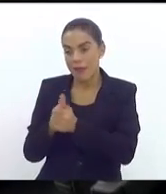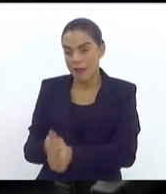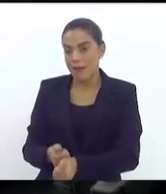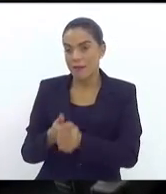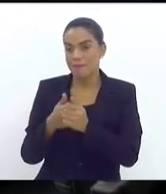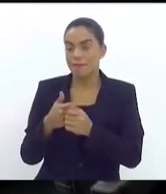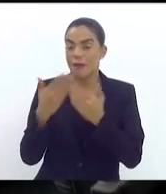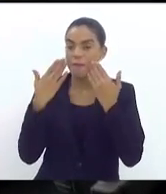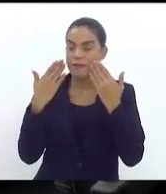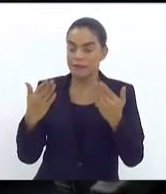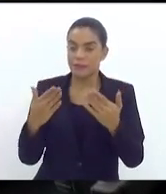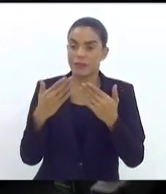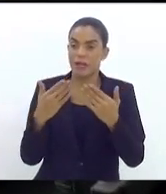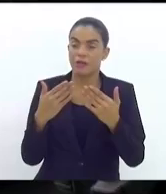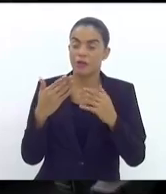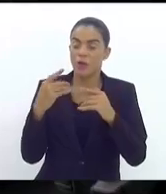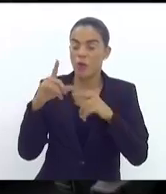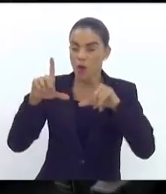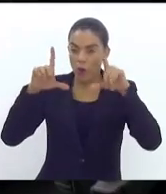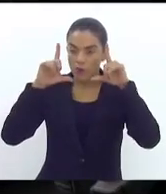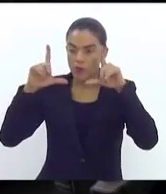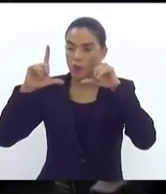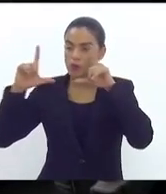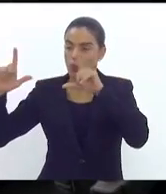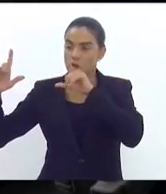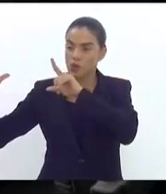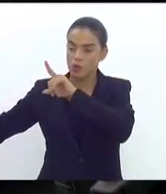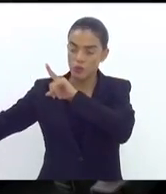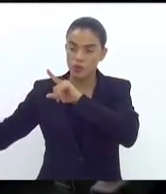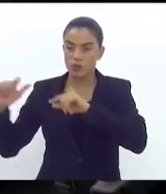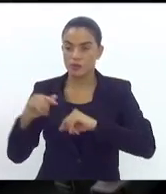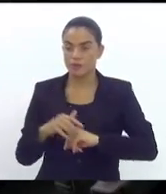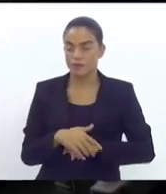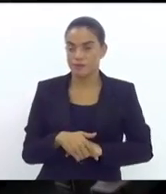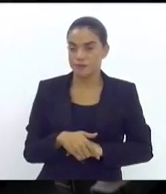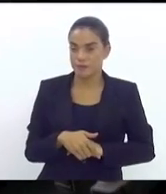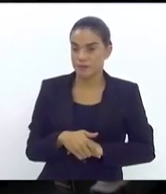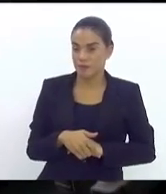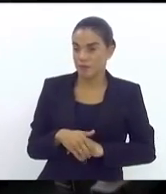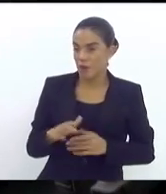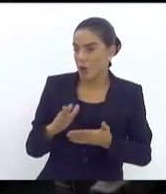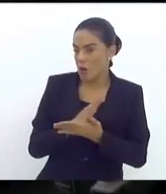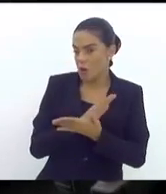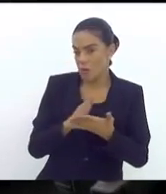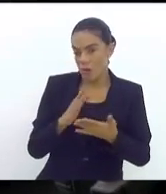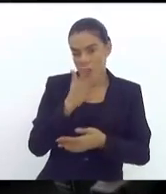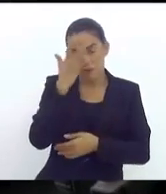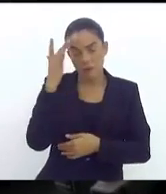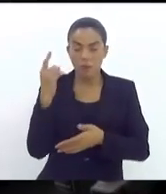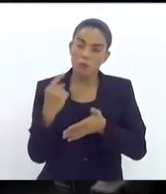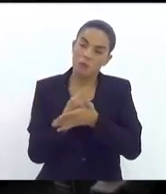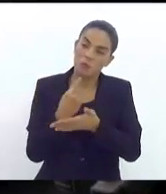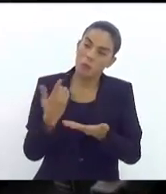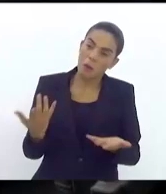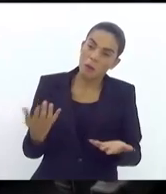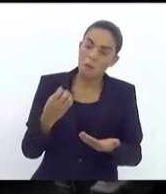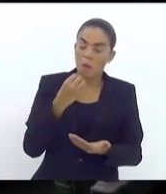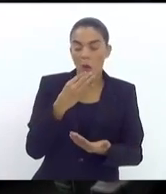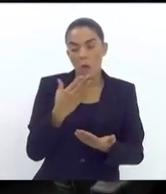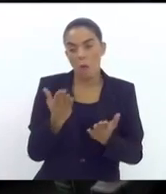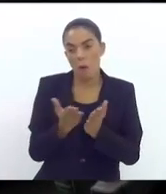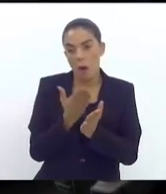é apresentado em meio a outros rostos e pessoas. Alguém poderia objetar aqui, dizer, bem, o álbum de